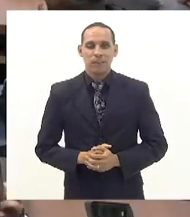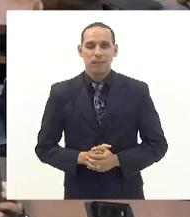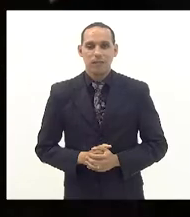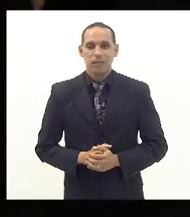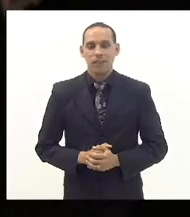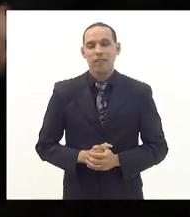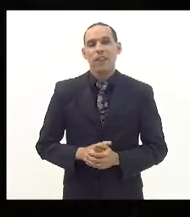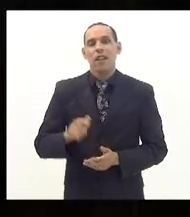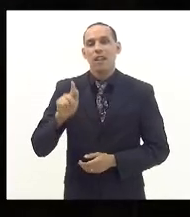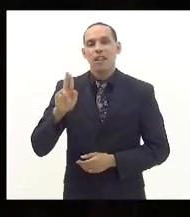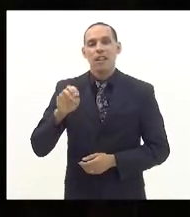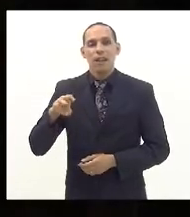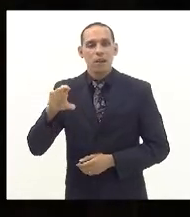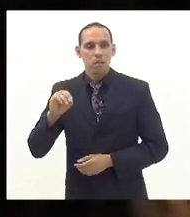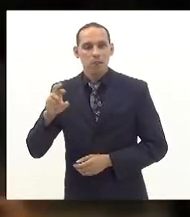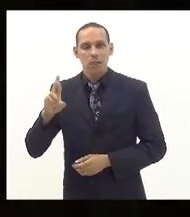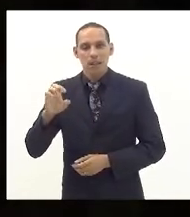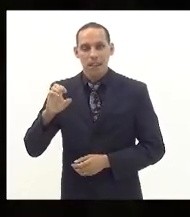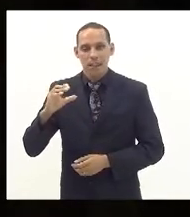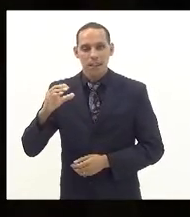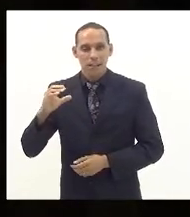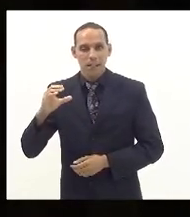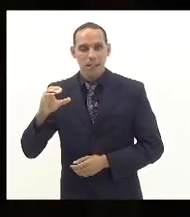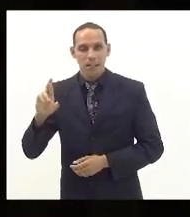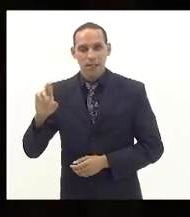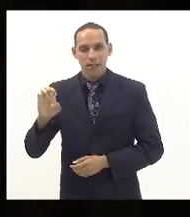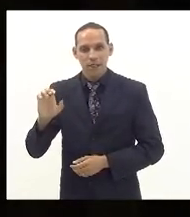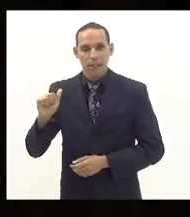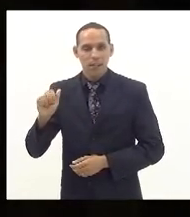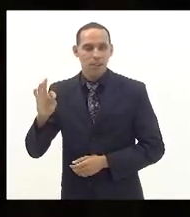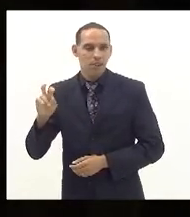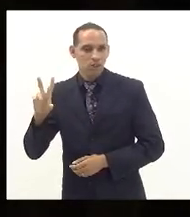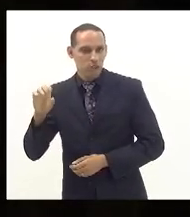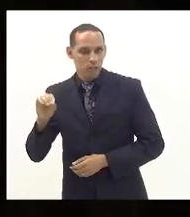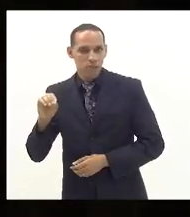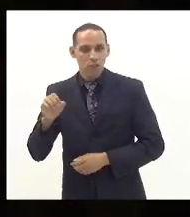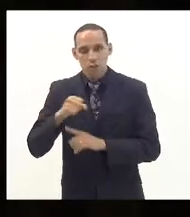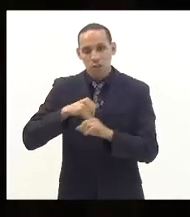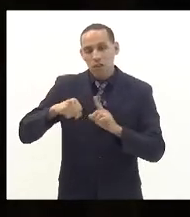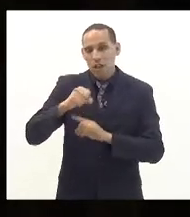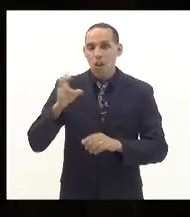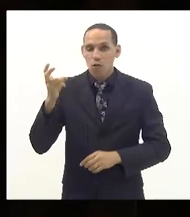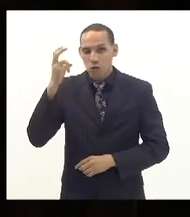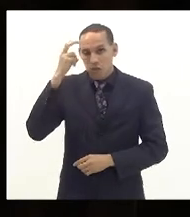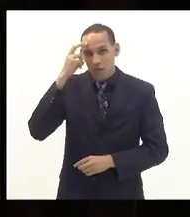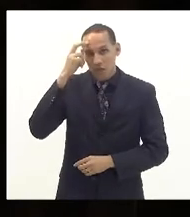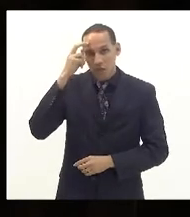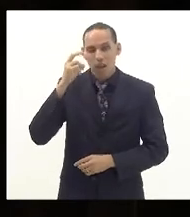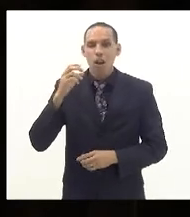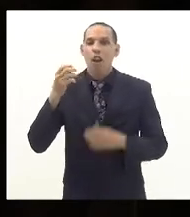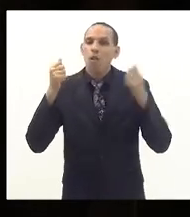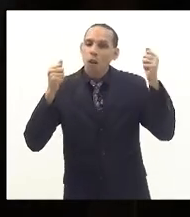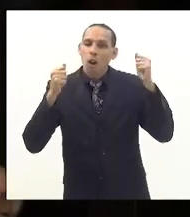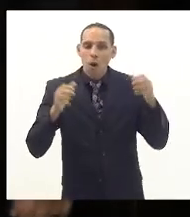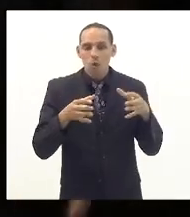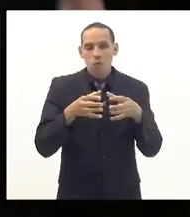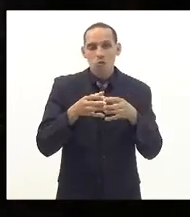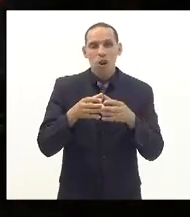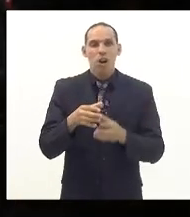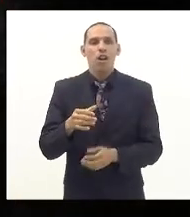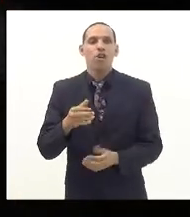Grêmio Recreativo Social e Cultural, torcida organizada Young Flu do Fluminense Futebol